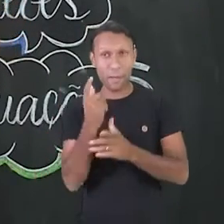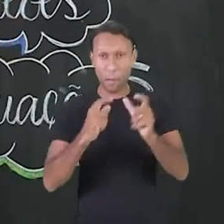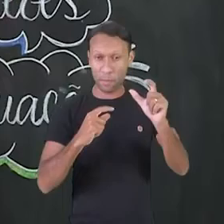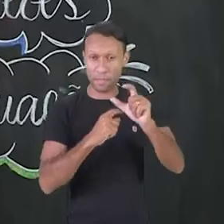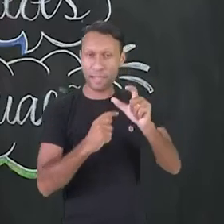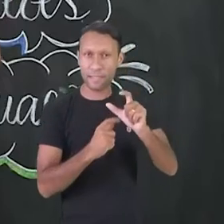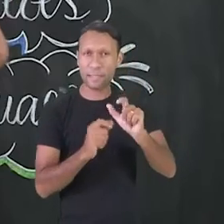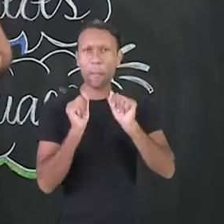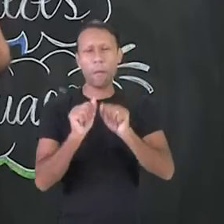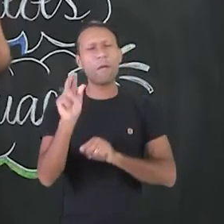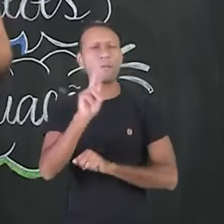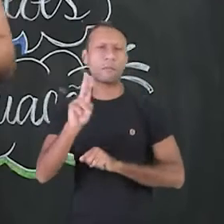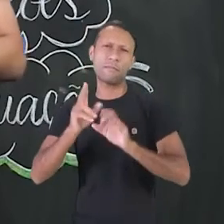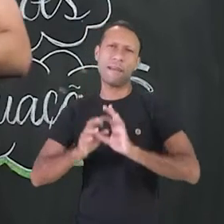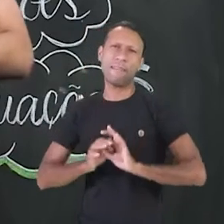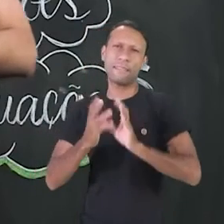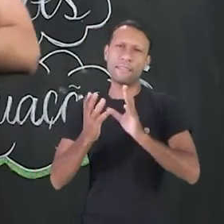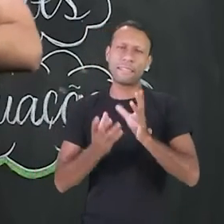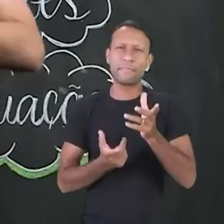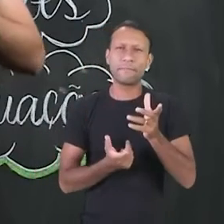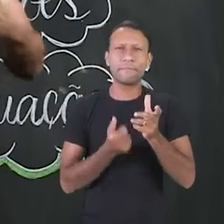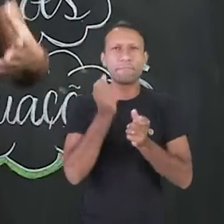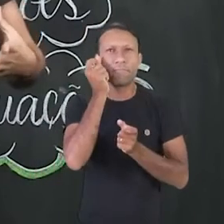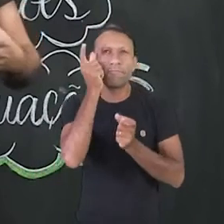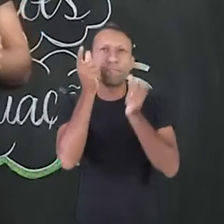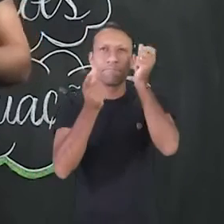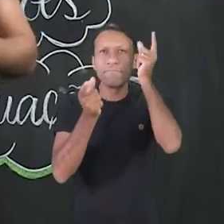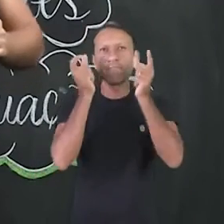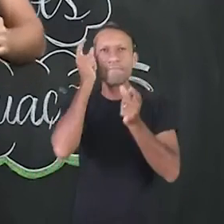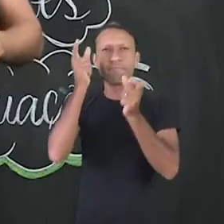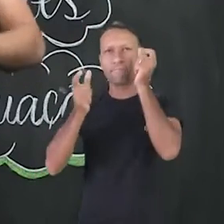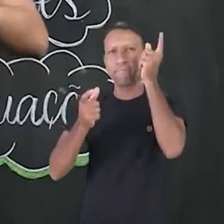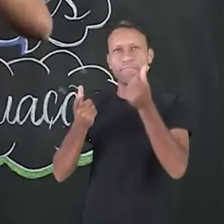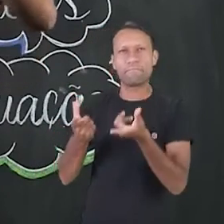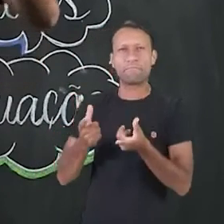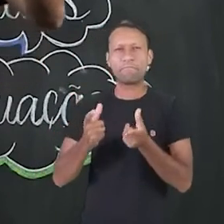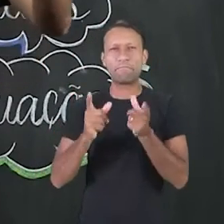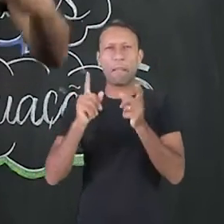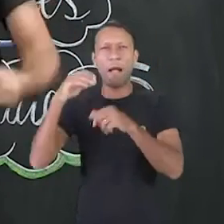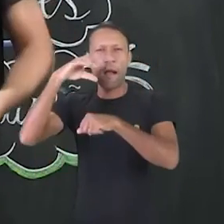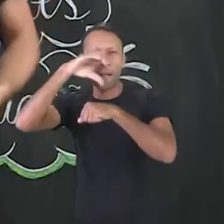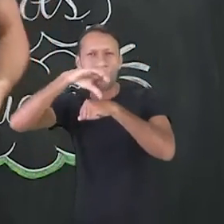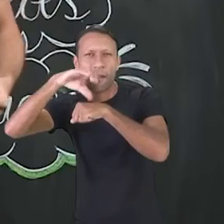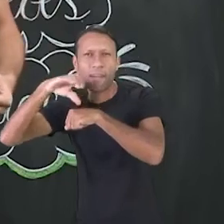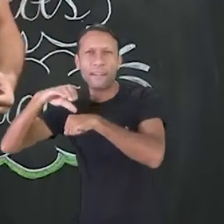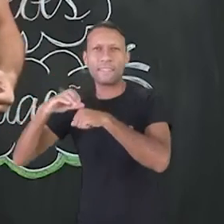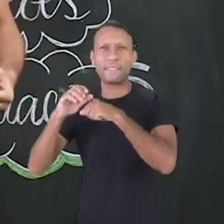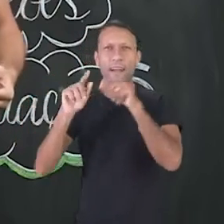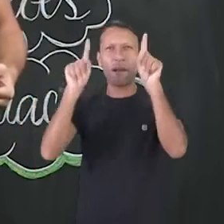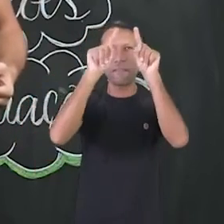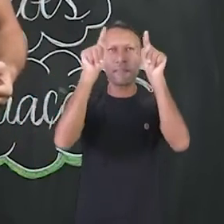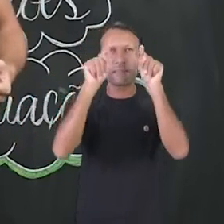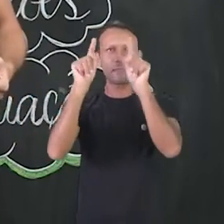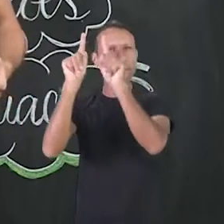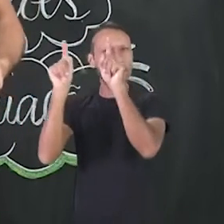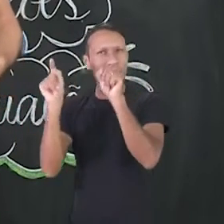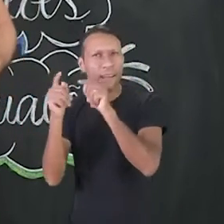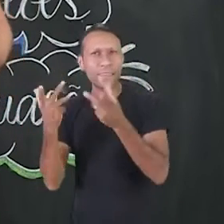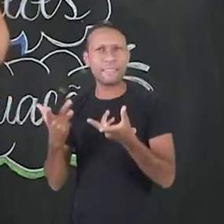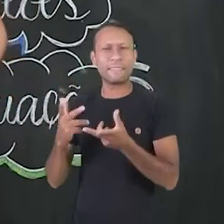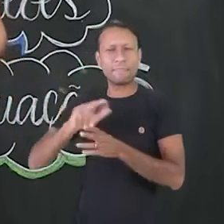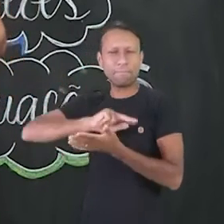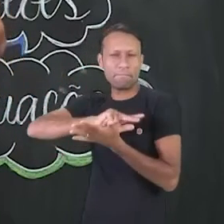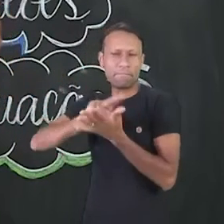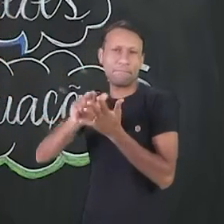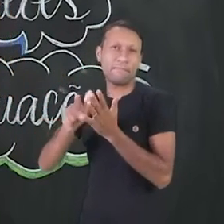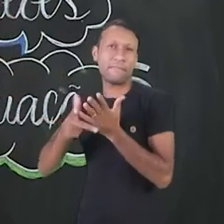com esses sinais de pontuação, dando diferentes usos. Várias interrogações, várias exclamações, as reticências indicando uma